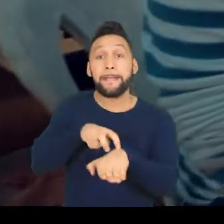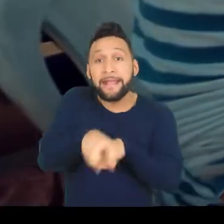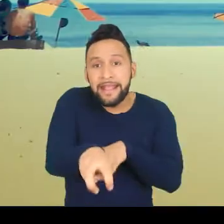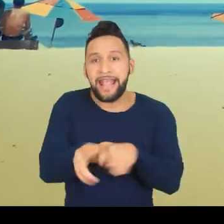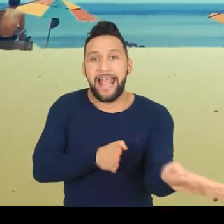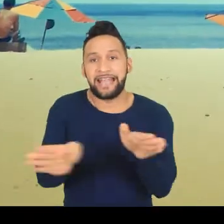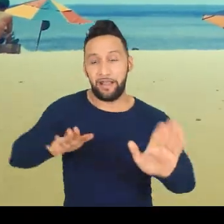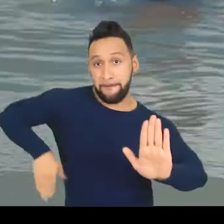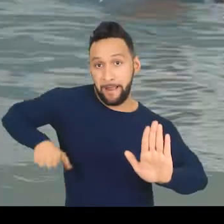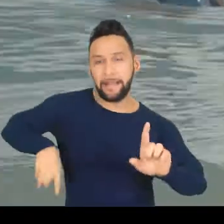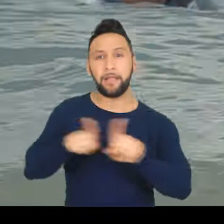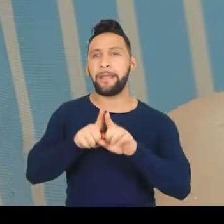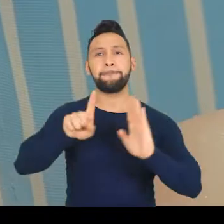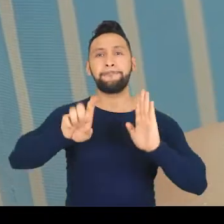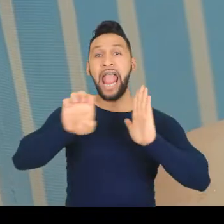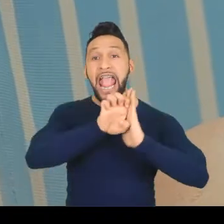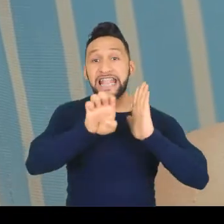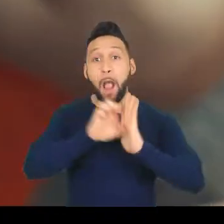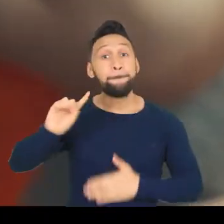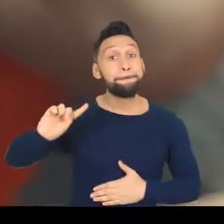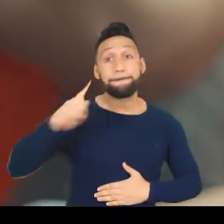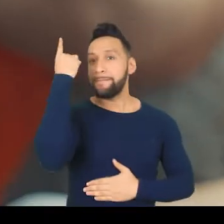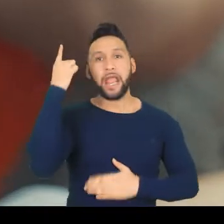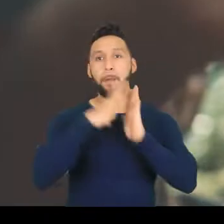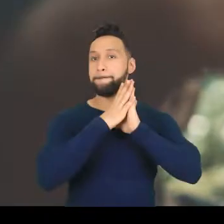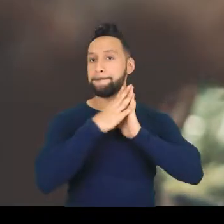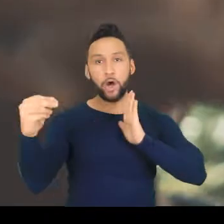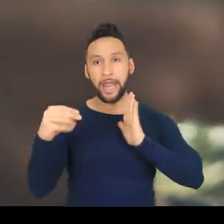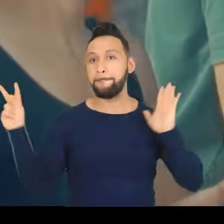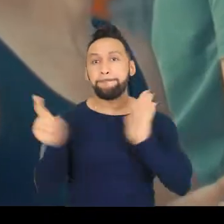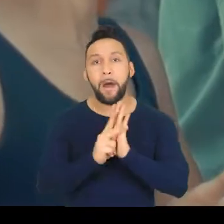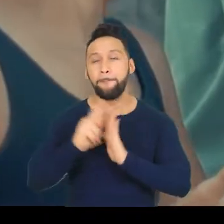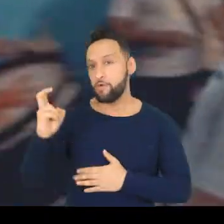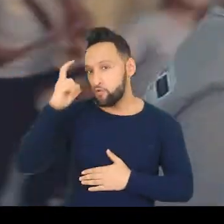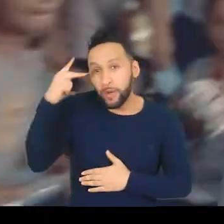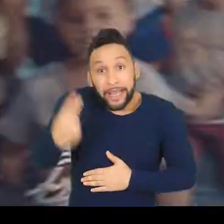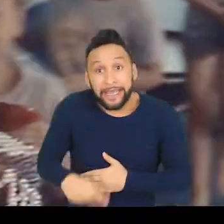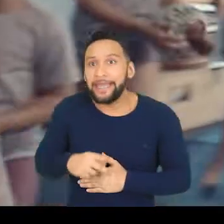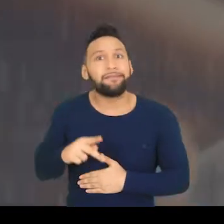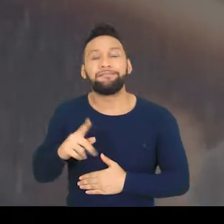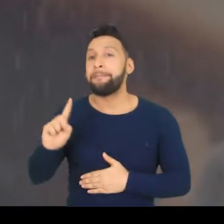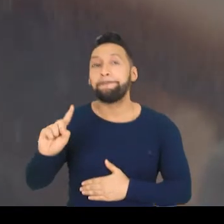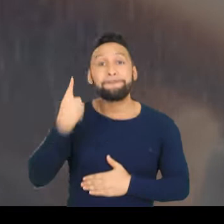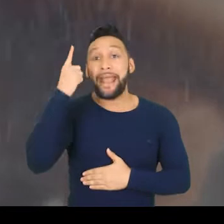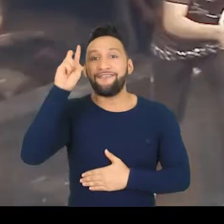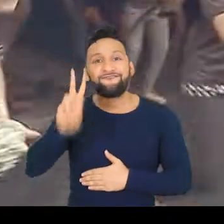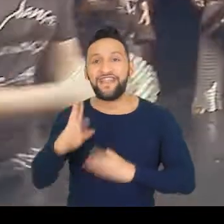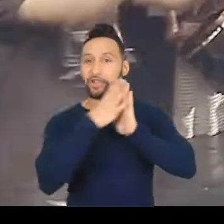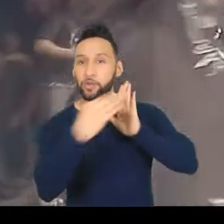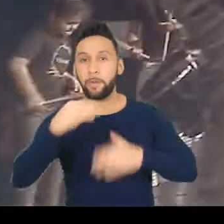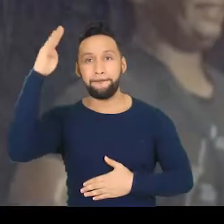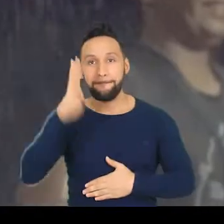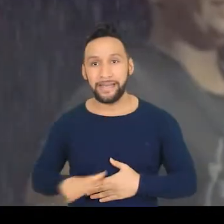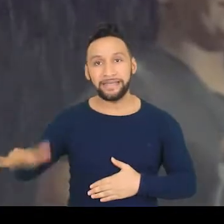Praia Acessível e o lançamento do primeiro edital Cultura Infância, fruto do Plano Cultura Infância, ação